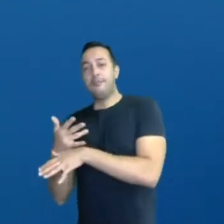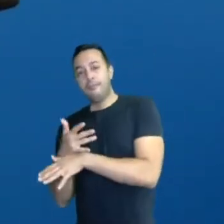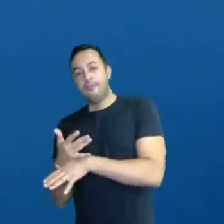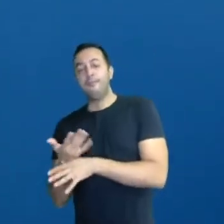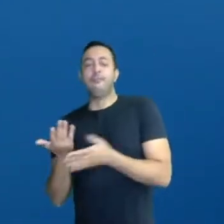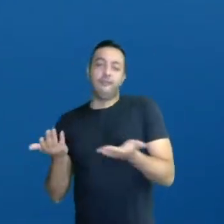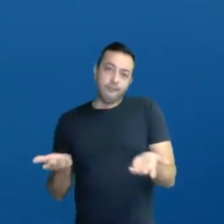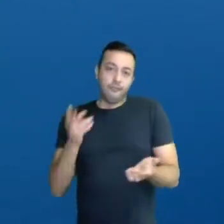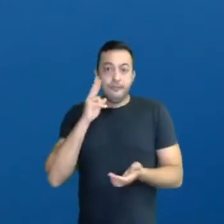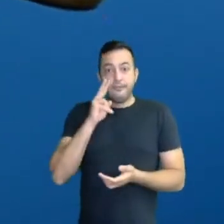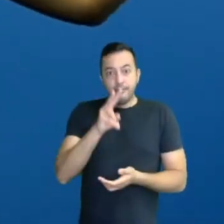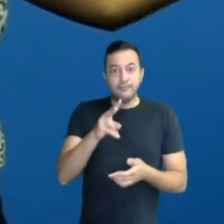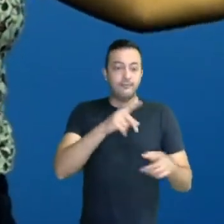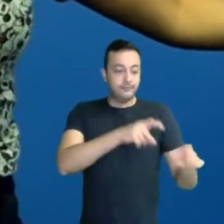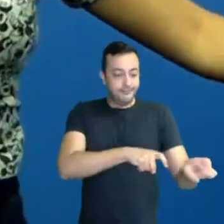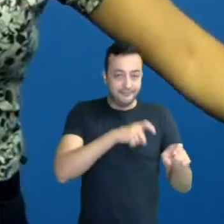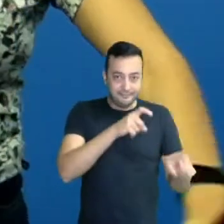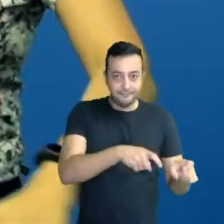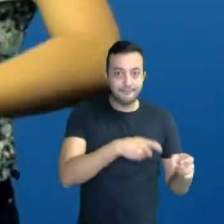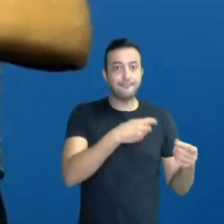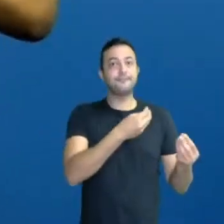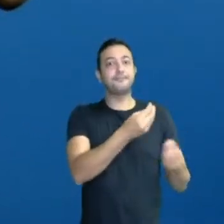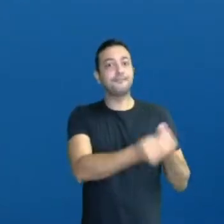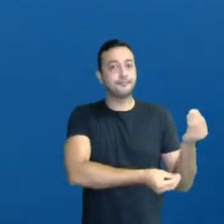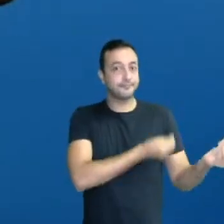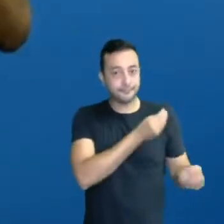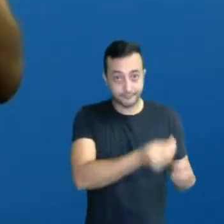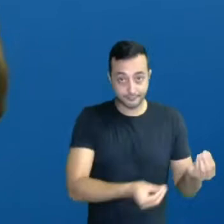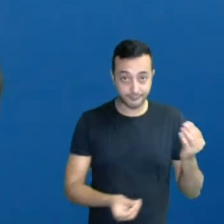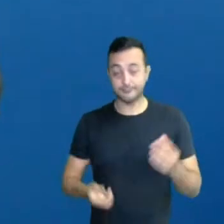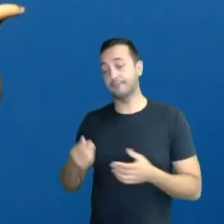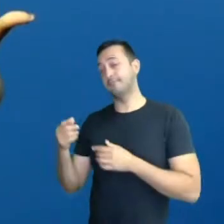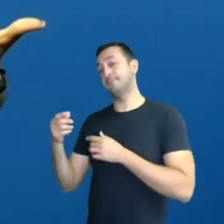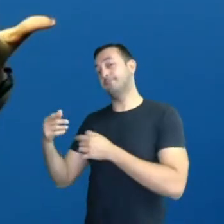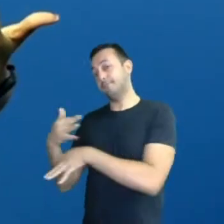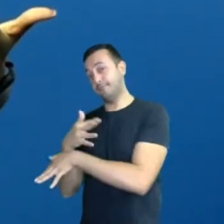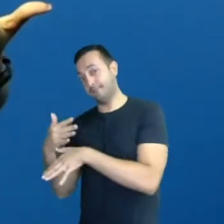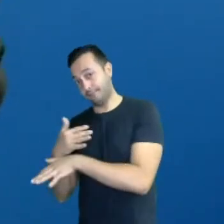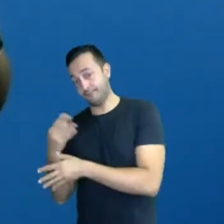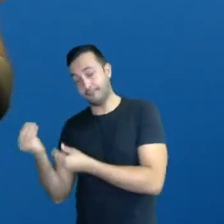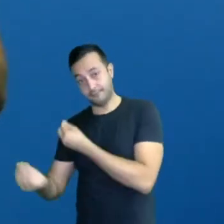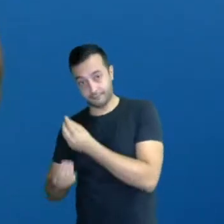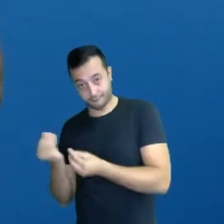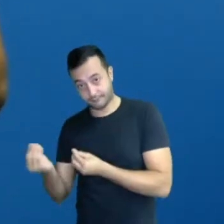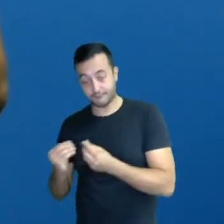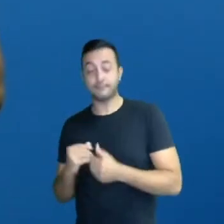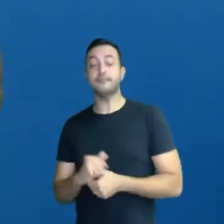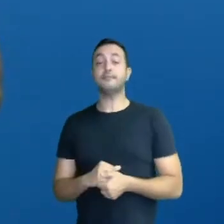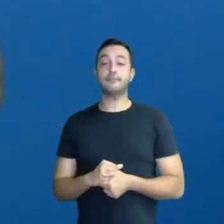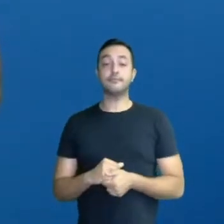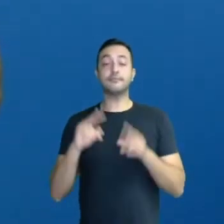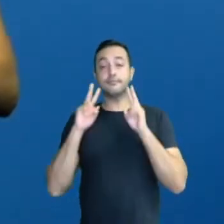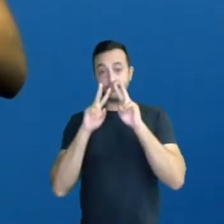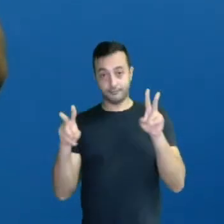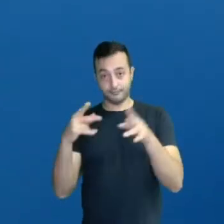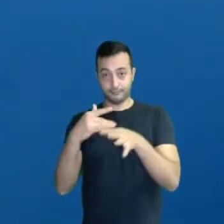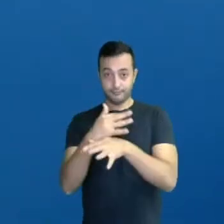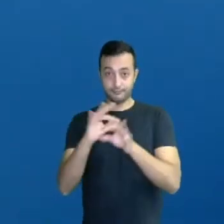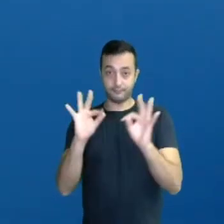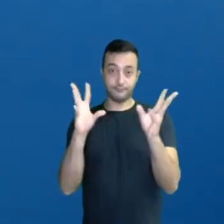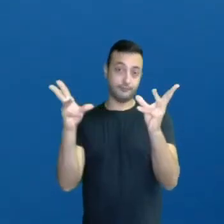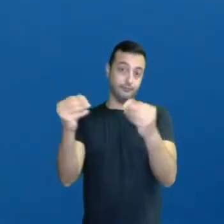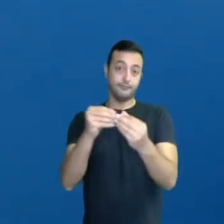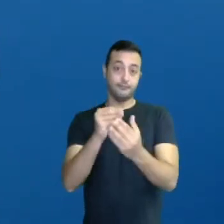os aspectos da zona rural e os aspectos da zona urbana. Vimos que toda cidade, ela